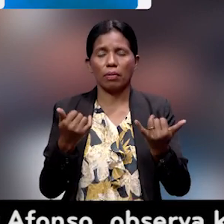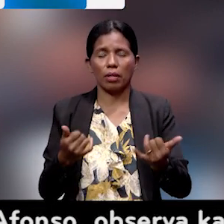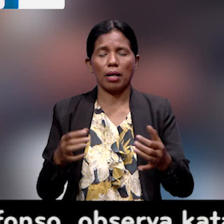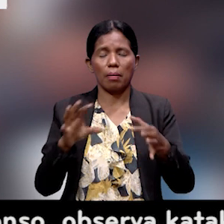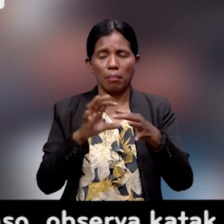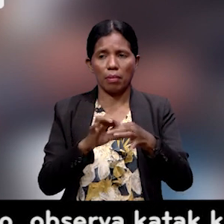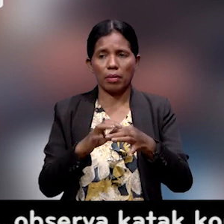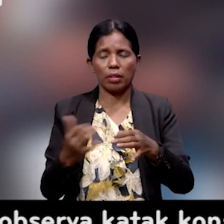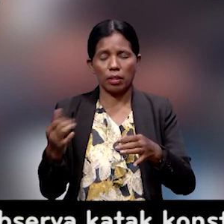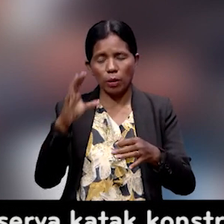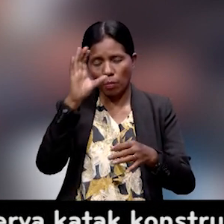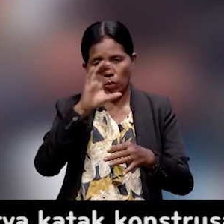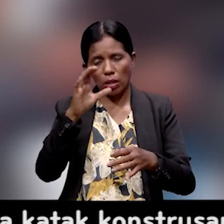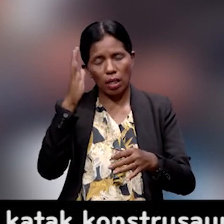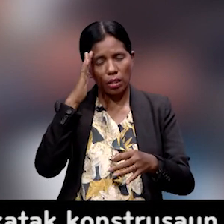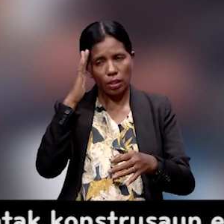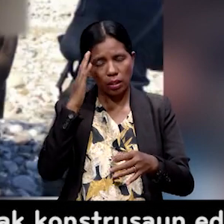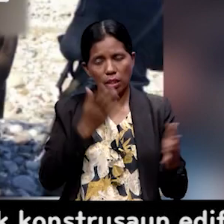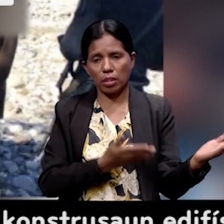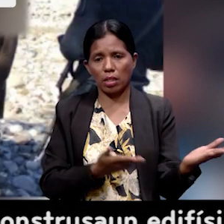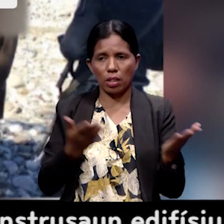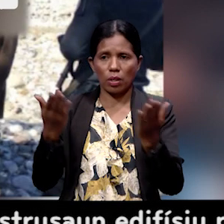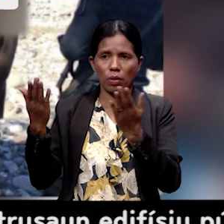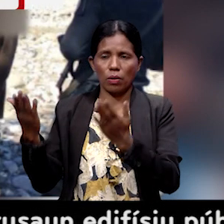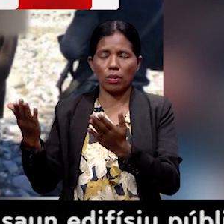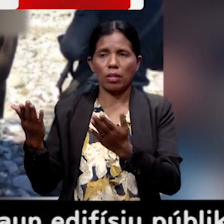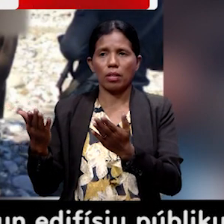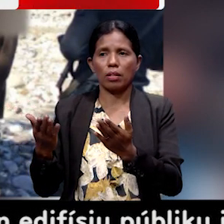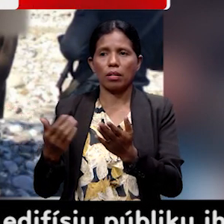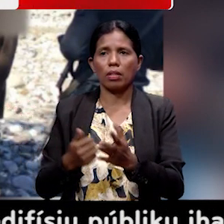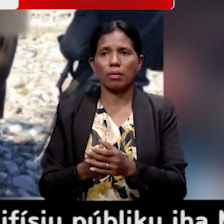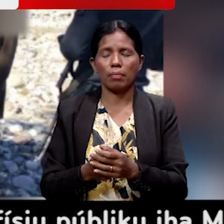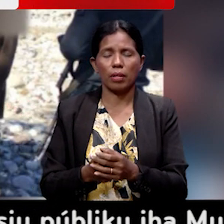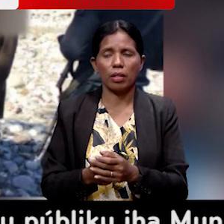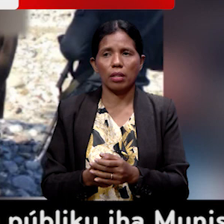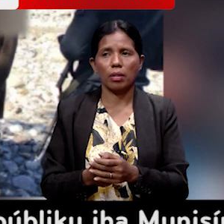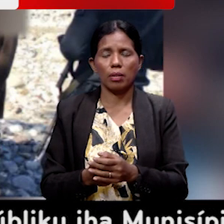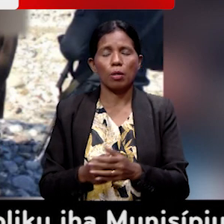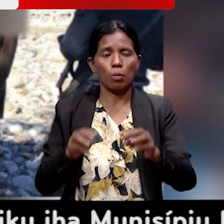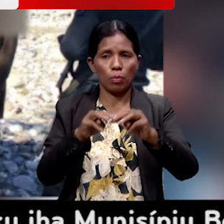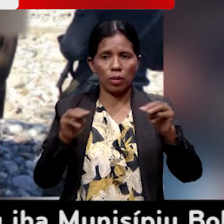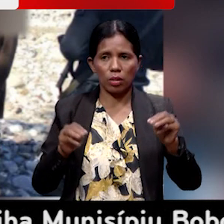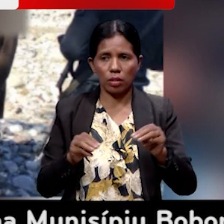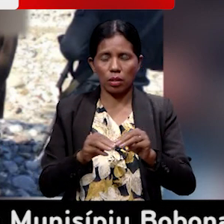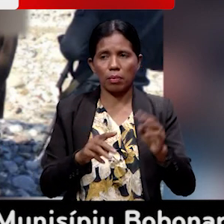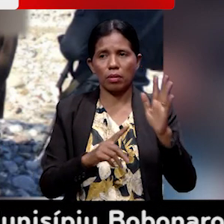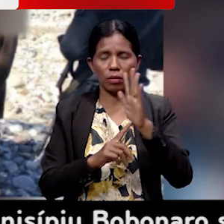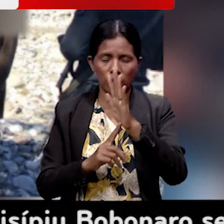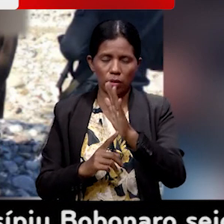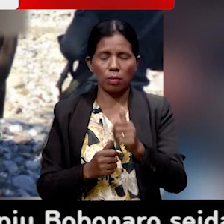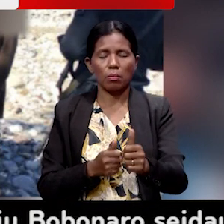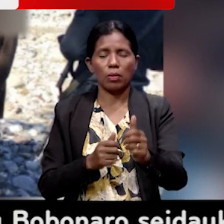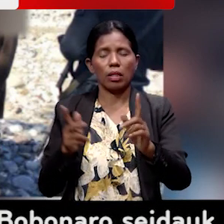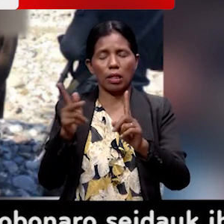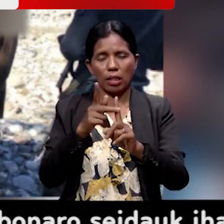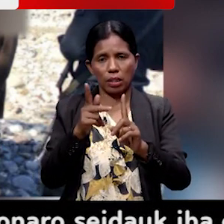serne sira halu identificação hotu sira se entrega ba ha comando municipio para ba carantina e depois continua o processo. Se dá o que